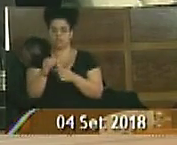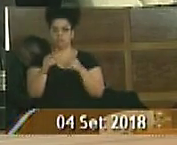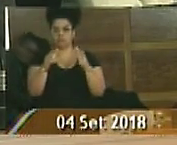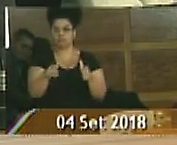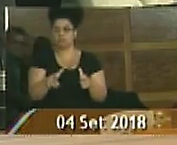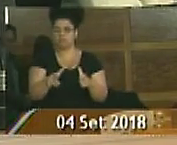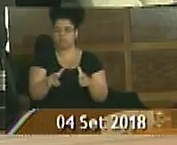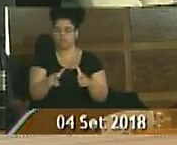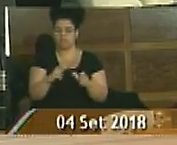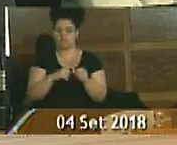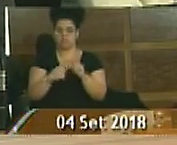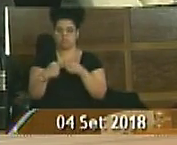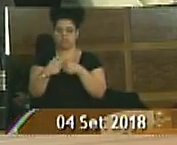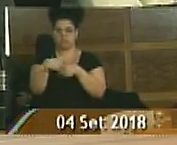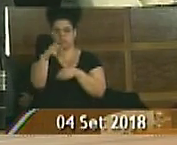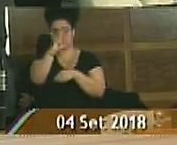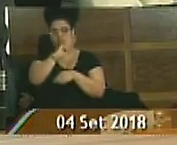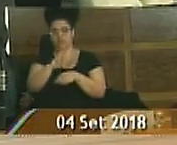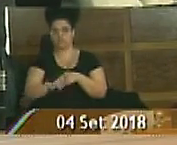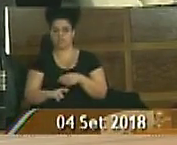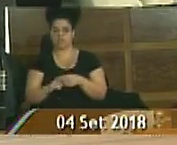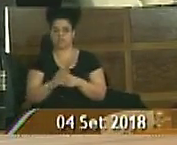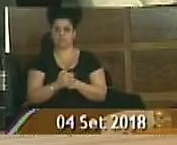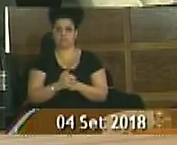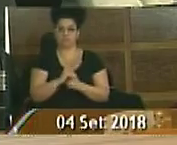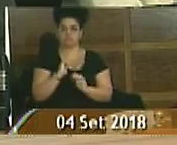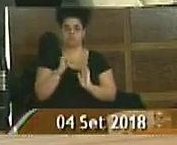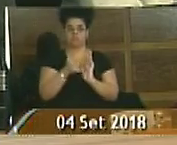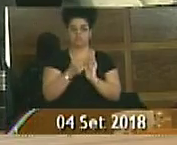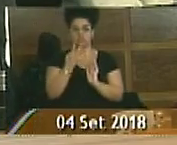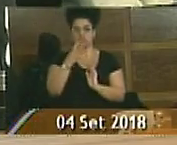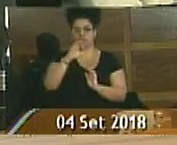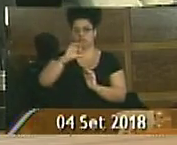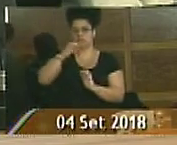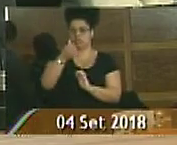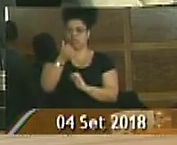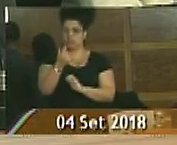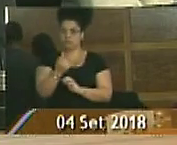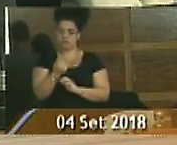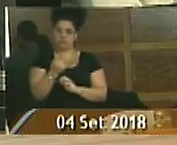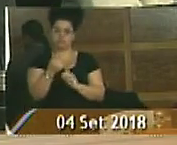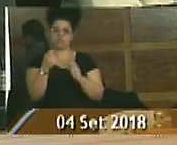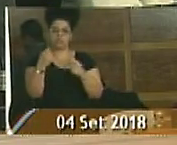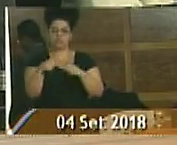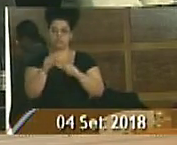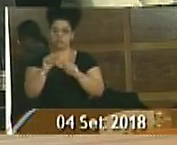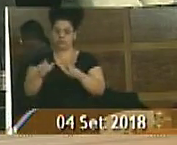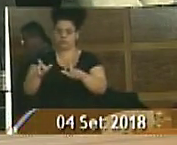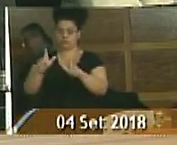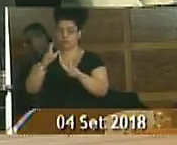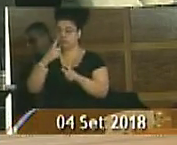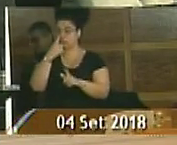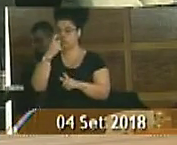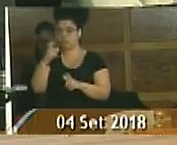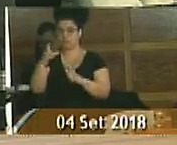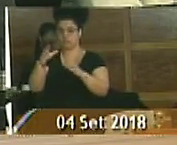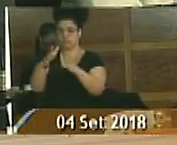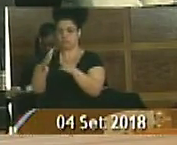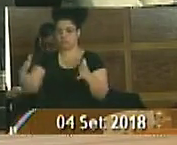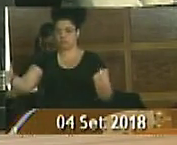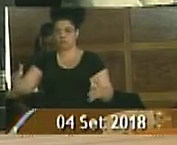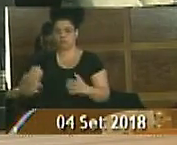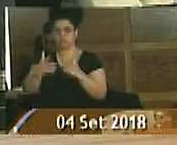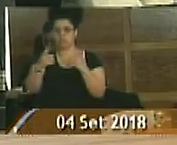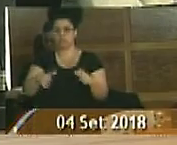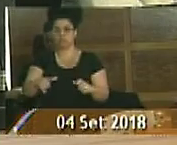Benedito Adelino, bairro Enseada. Indicação 4967, colocação de uma lixeira comunitária na estrada da rua Ponta dos